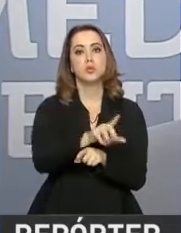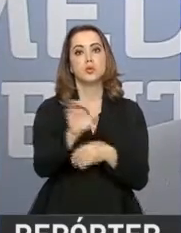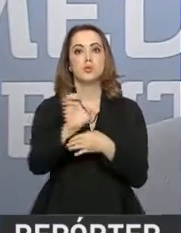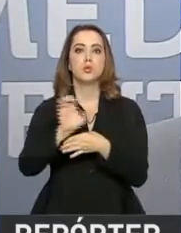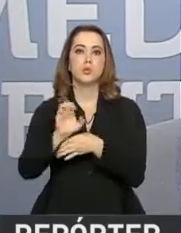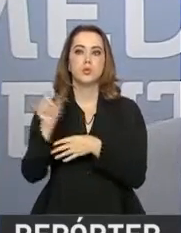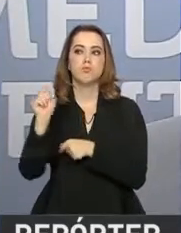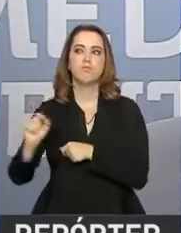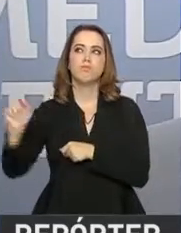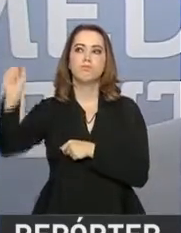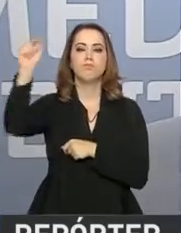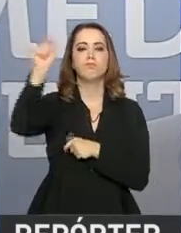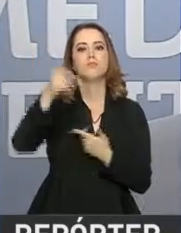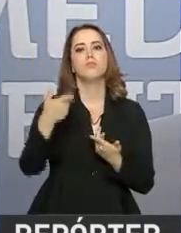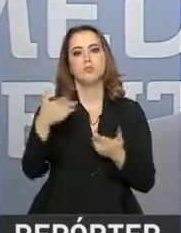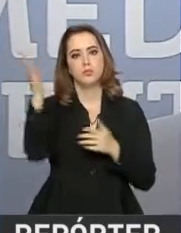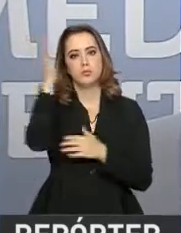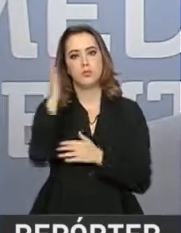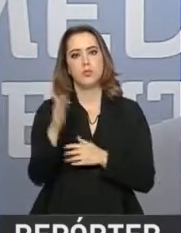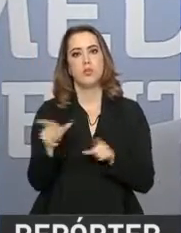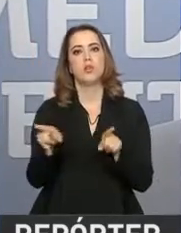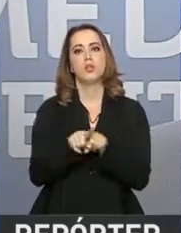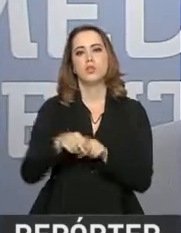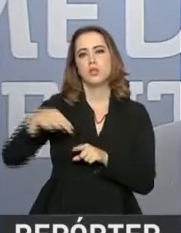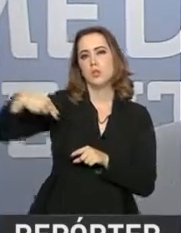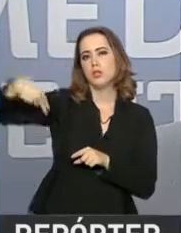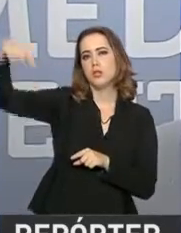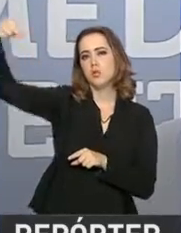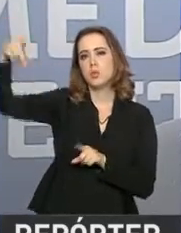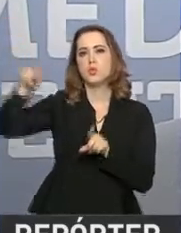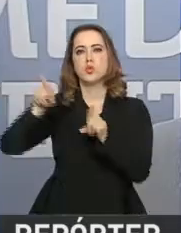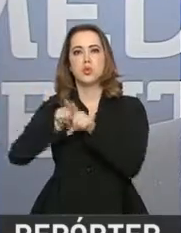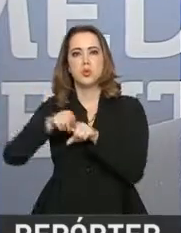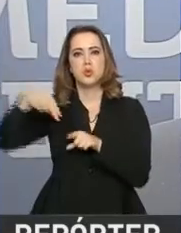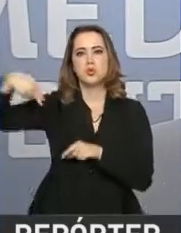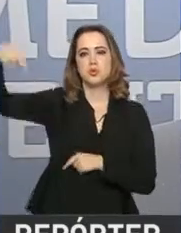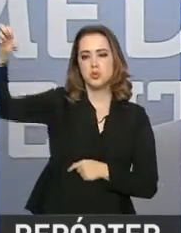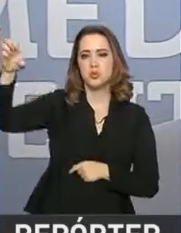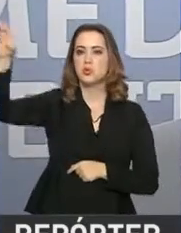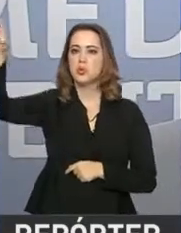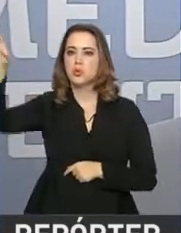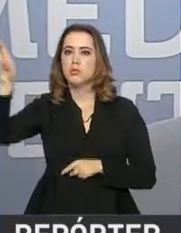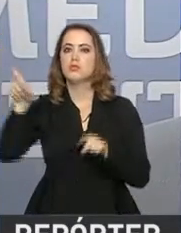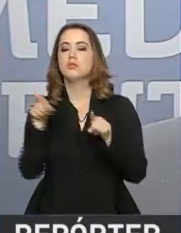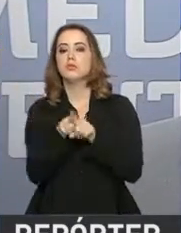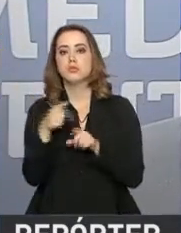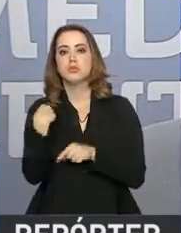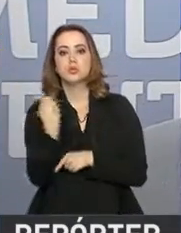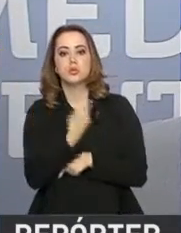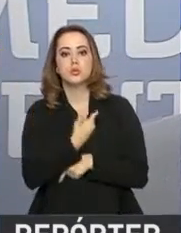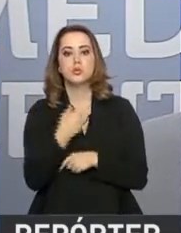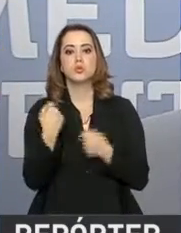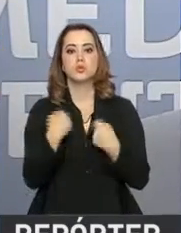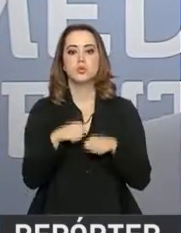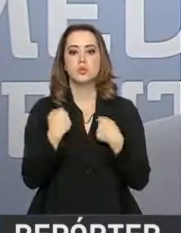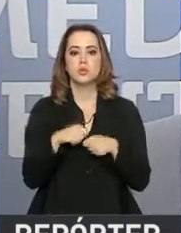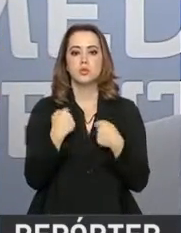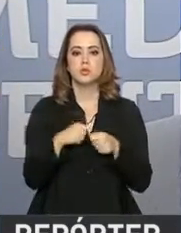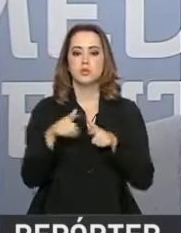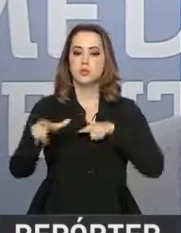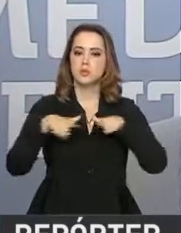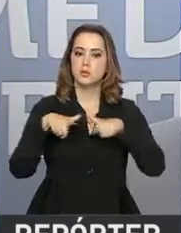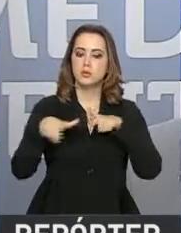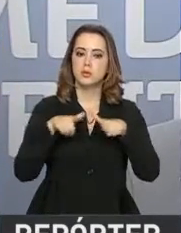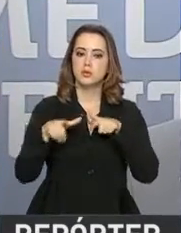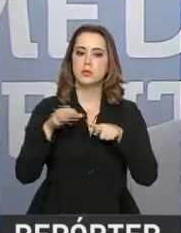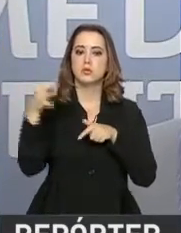Brasil. Temos a região norte, nordeste, que nós deveremos atuar muito forte para